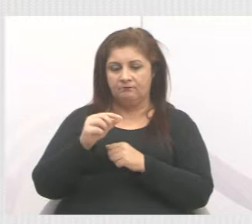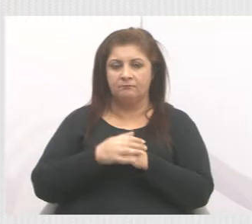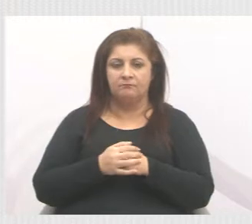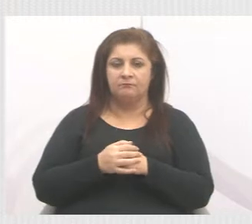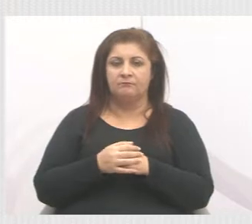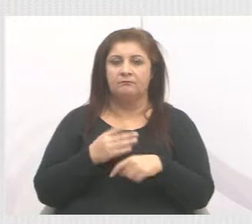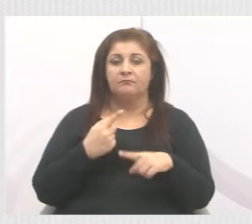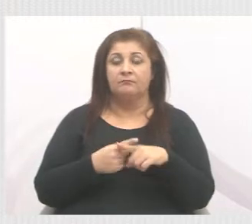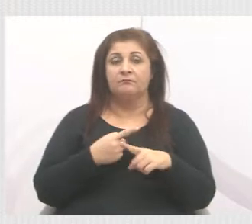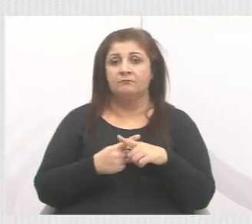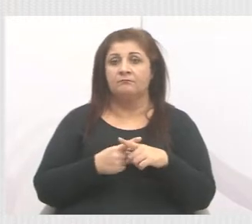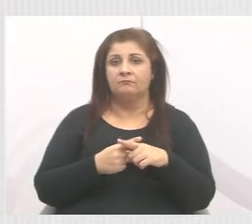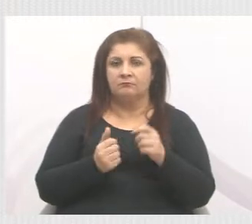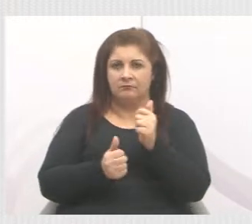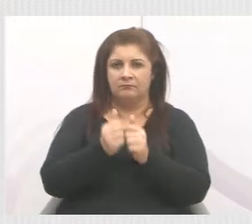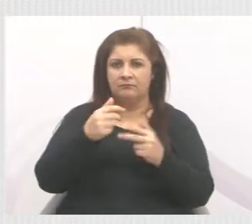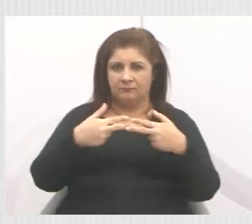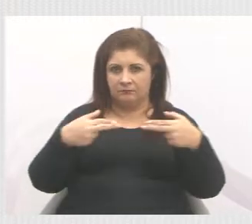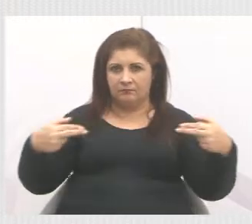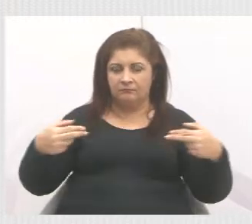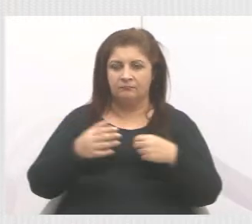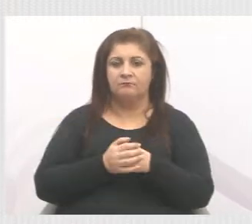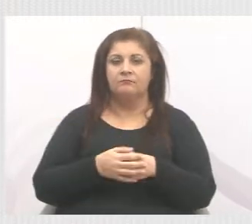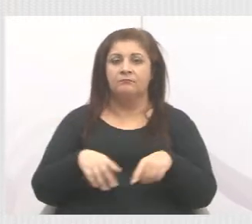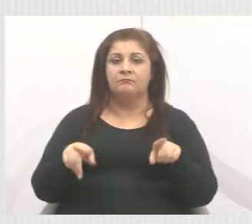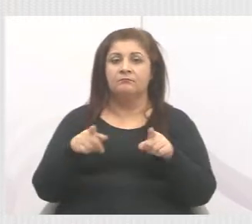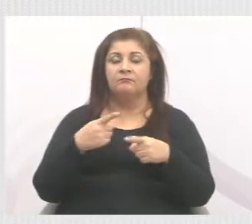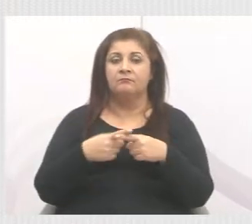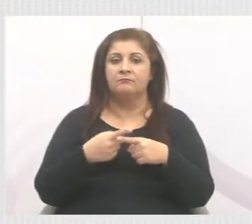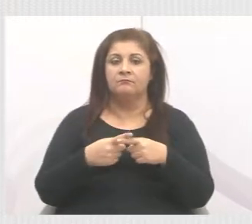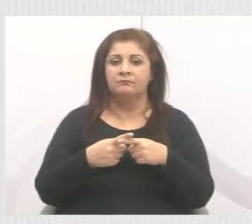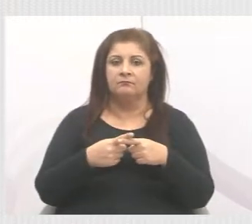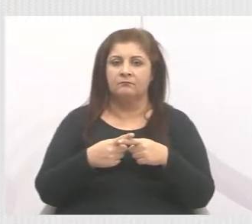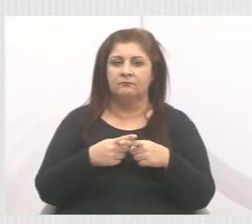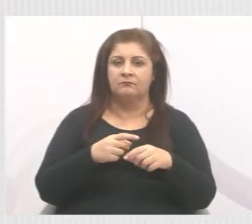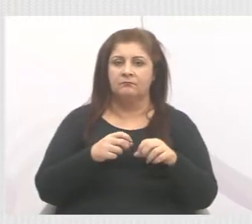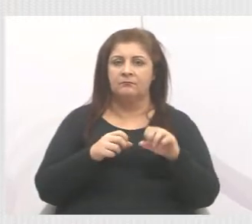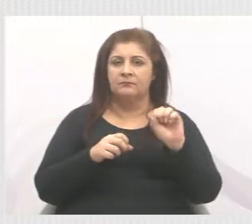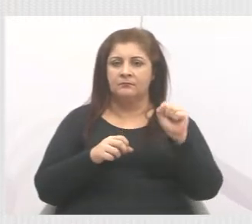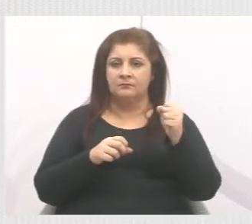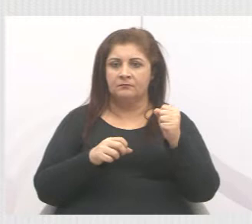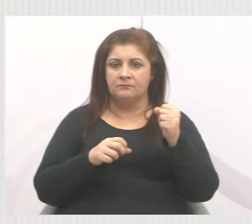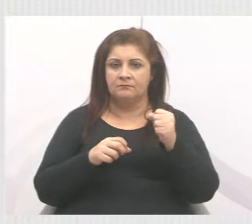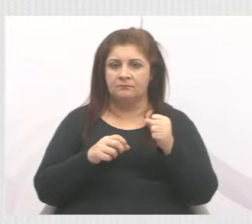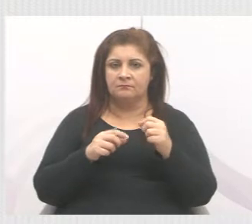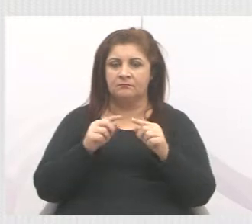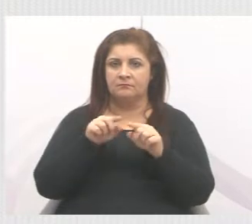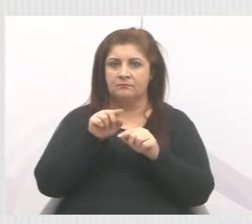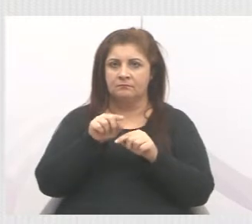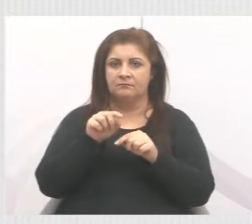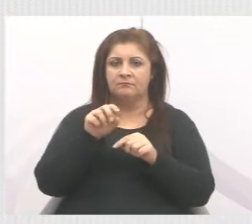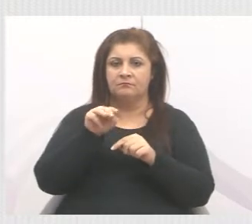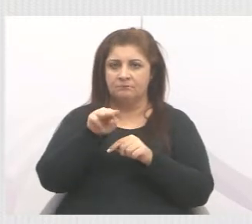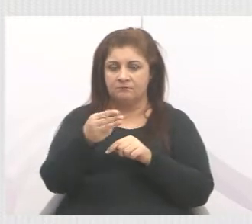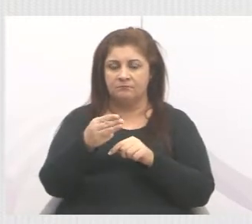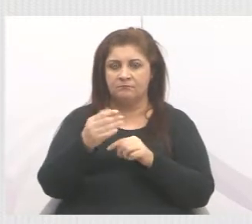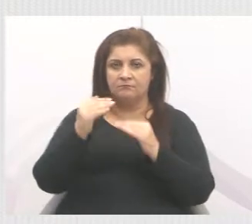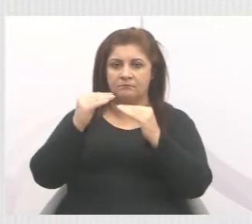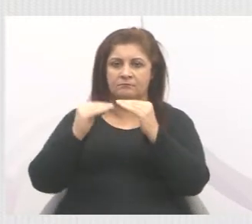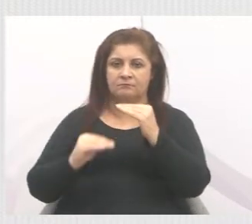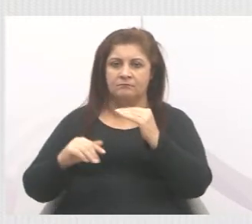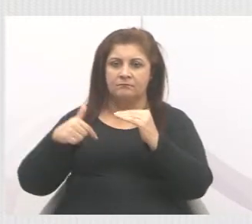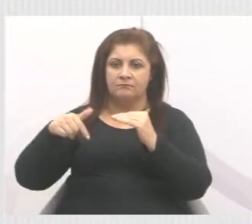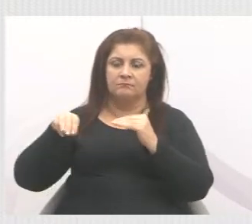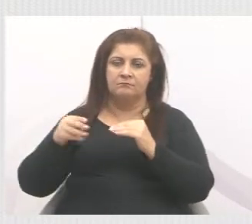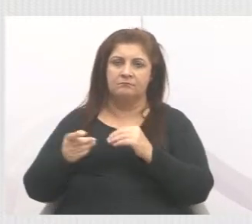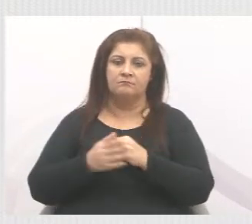porque estamos com o recurso vinculado para a Secretaria de Esporte, de 8 para 7,3, construção de campo do futebol do Esperança,